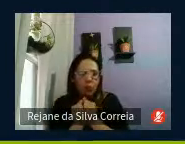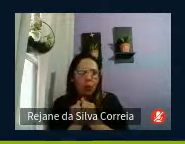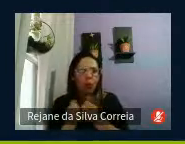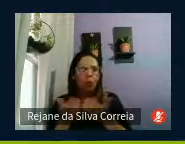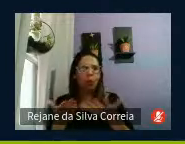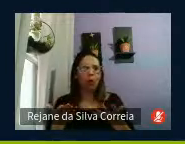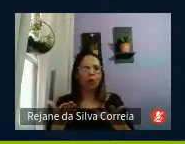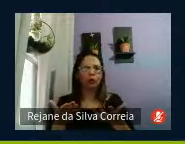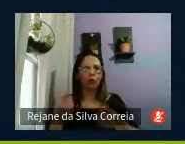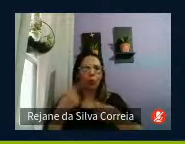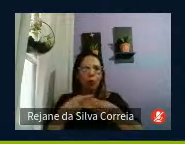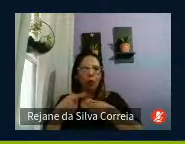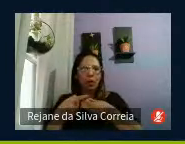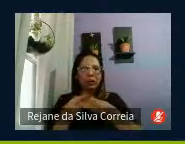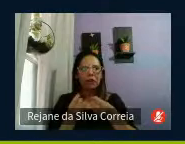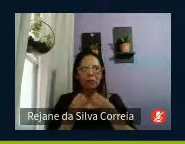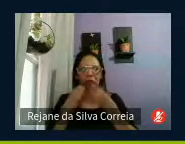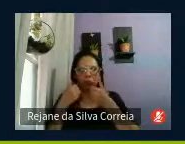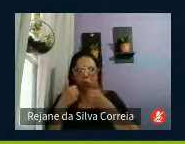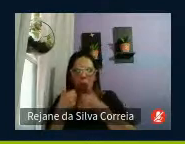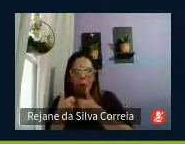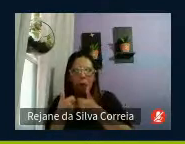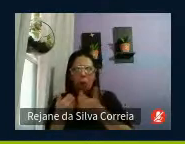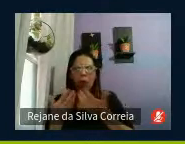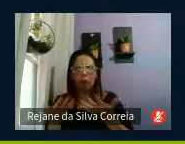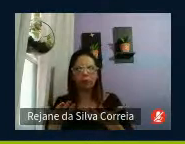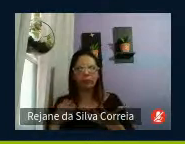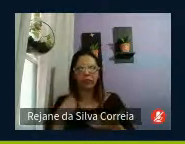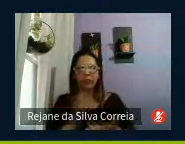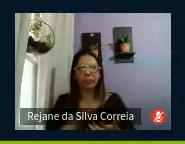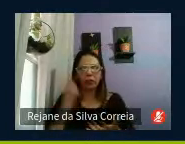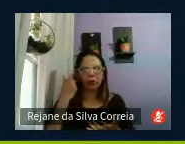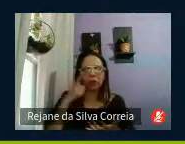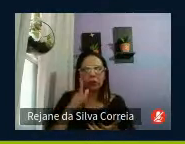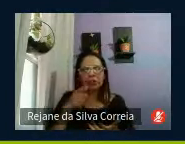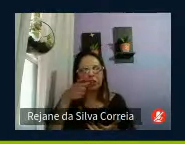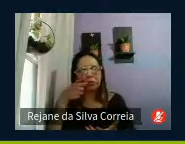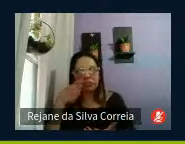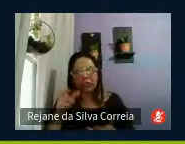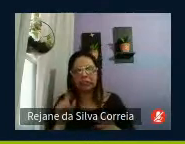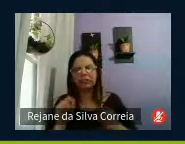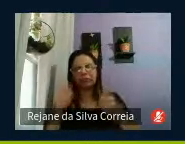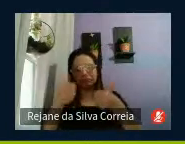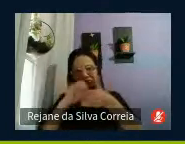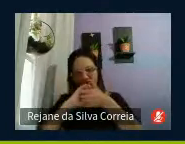campus integralmente inclusivo, que possa atender a todos com qualidade.